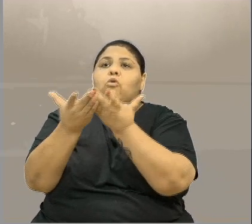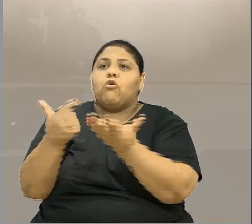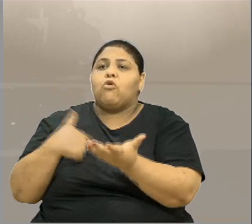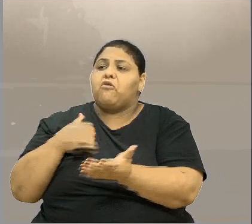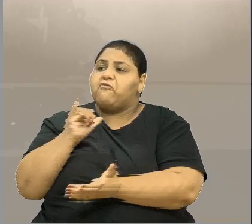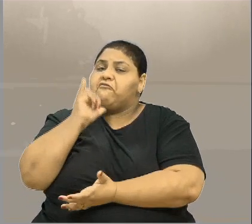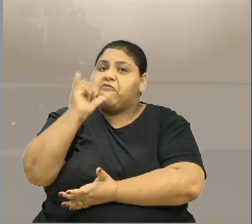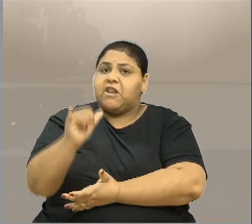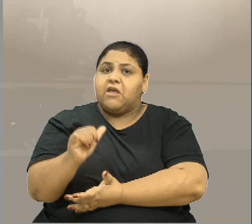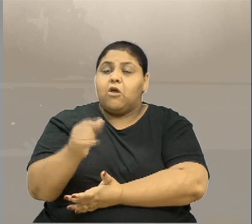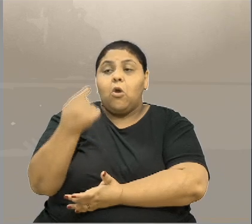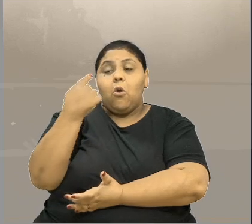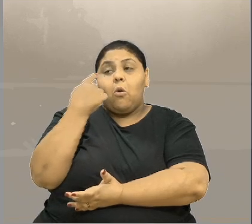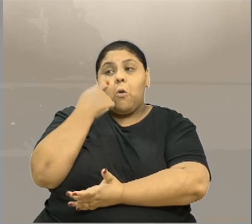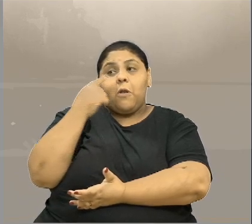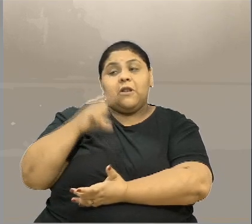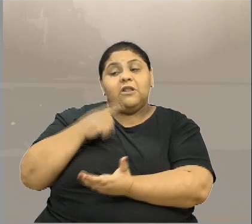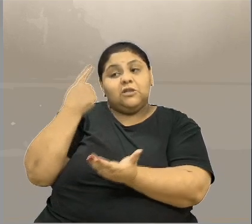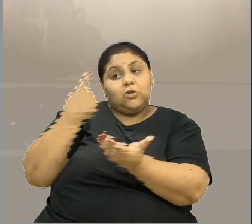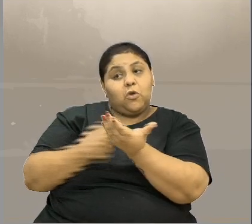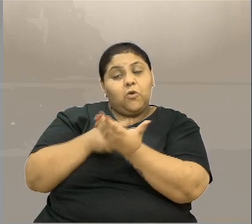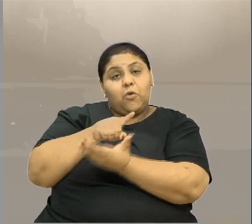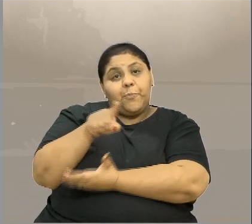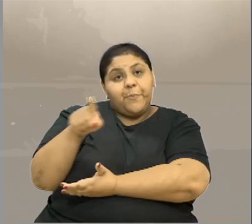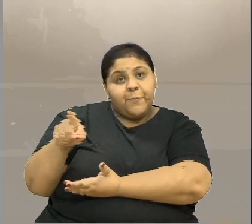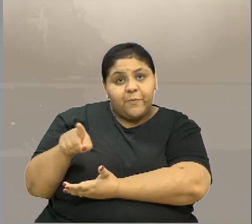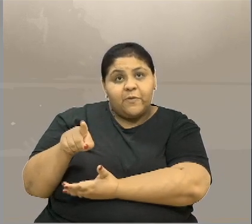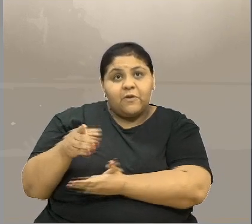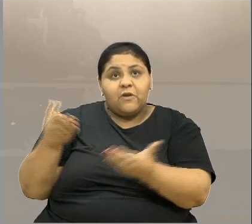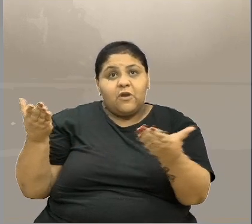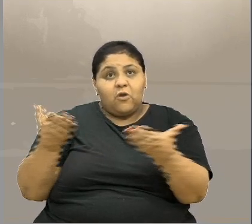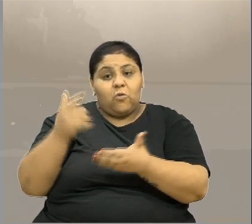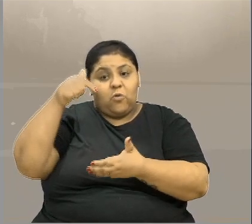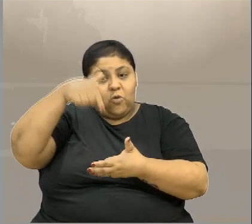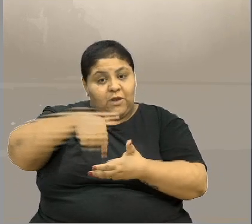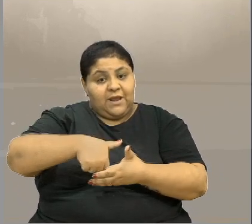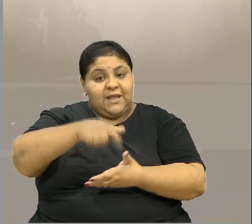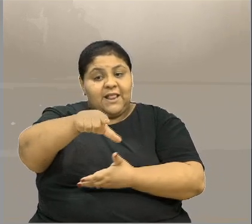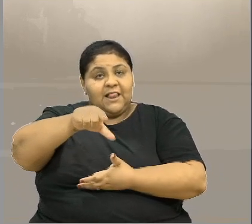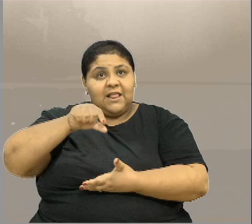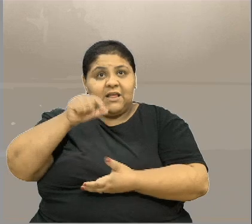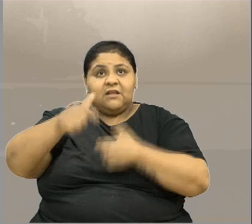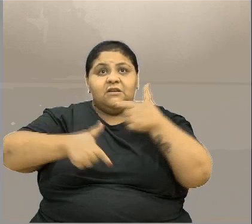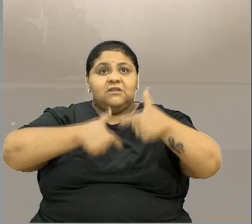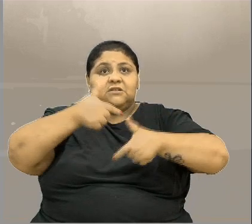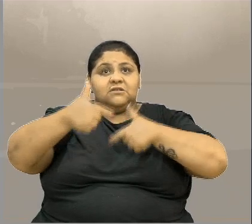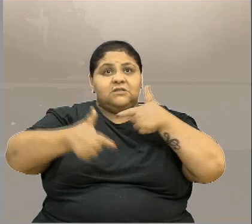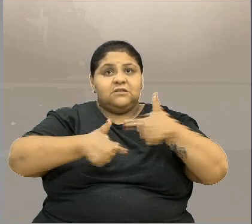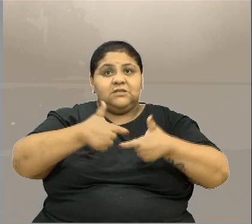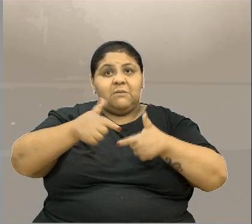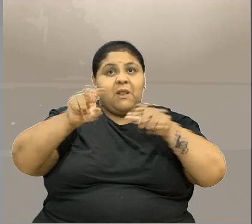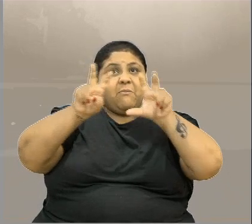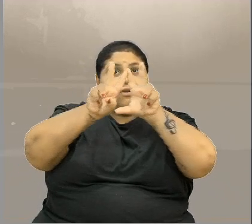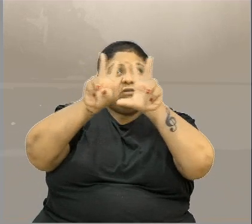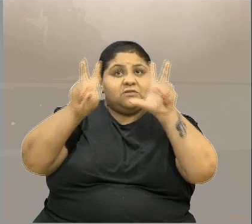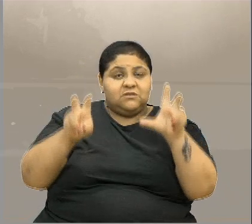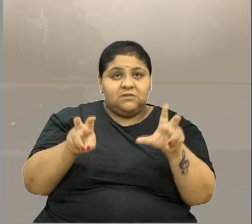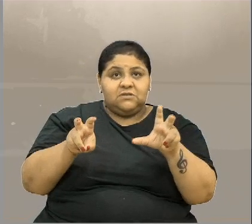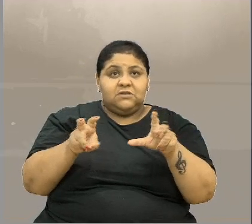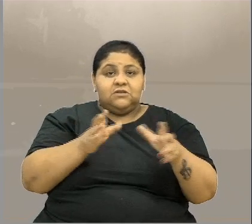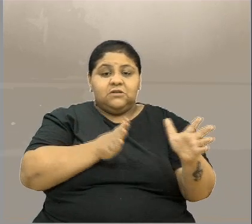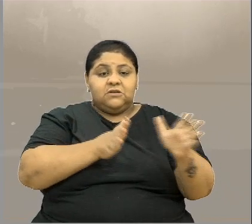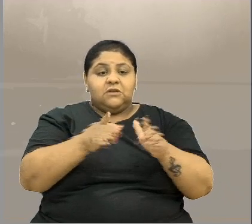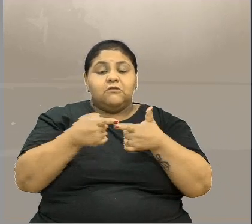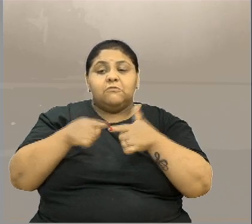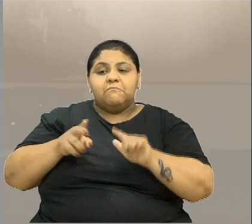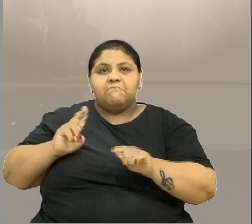disse, olha, gurias, eu tenho compromisso com vocês de, enquanto estiver aqui eleita, trabalhar pelas pautas, né, de acessibilidade,